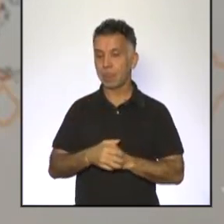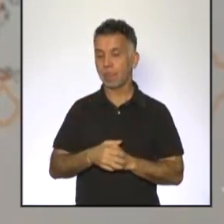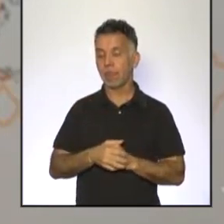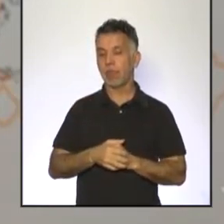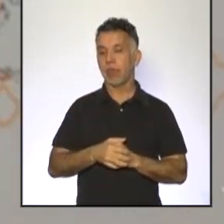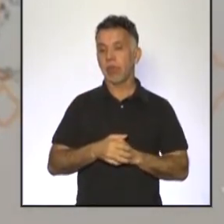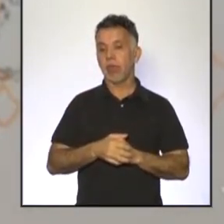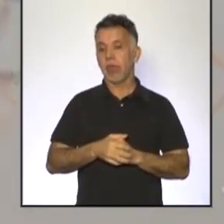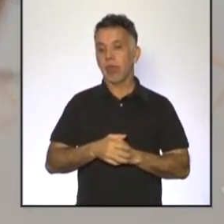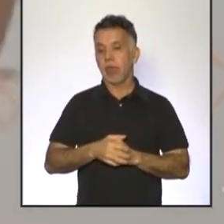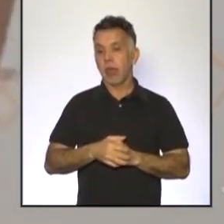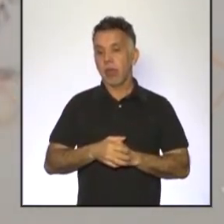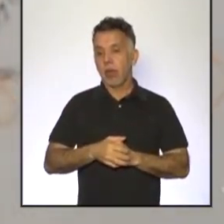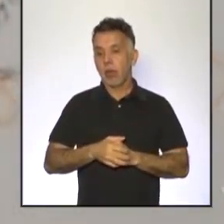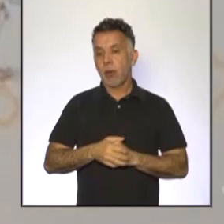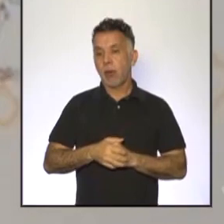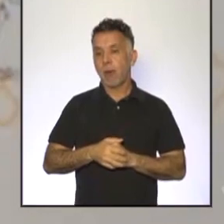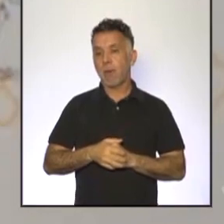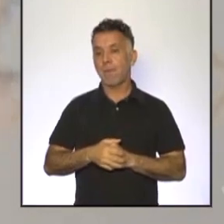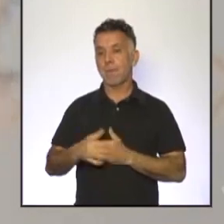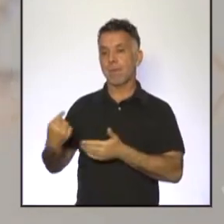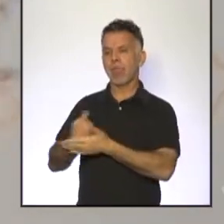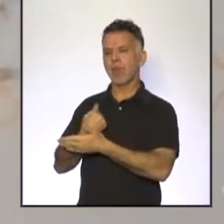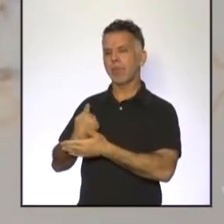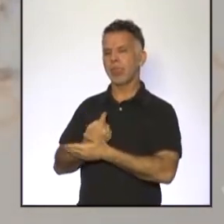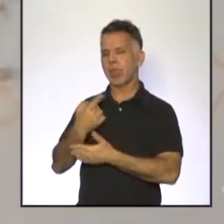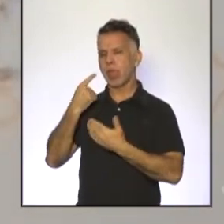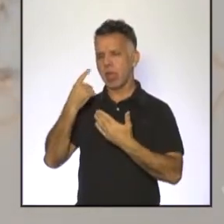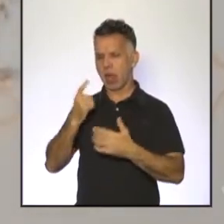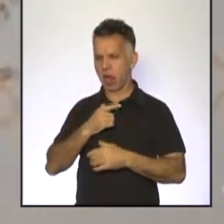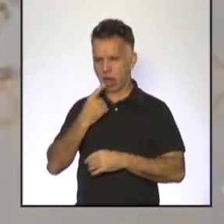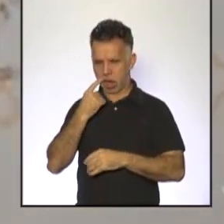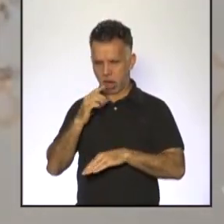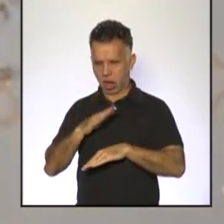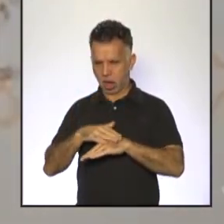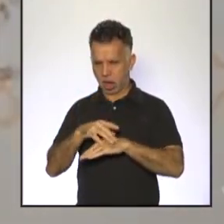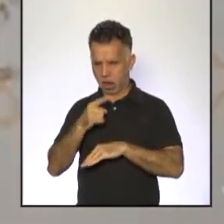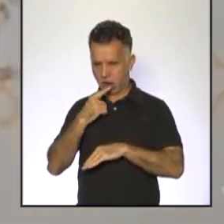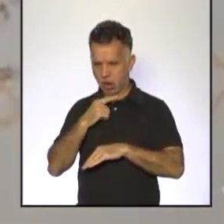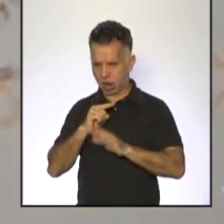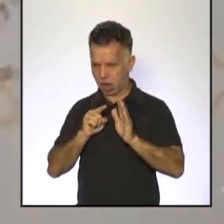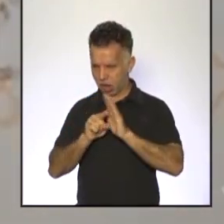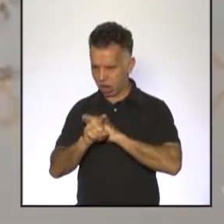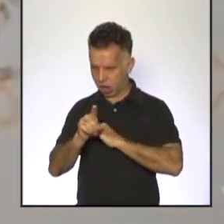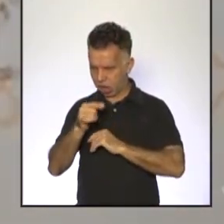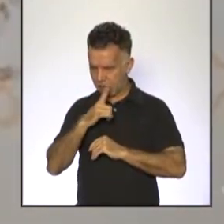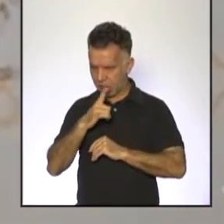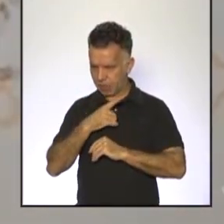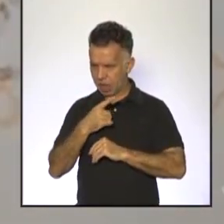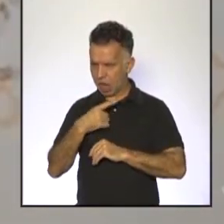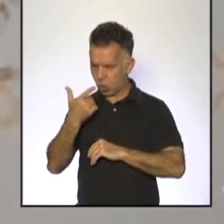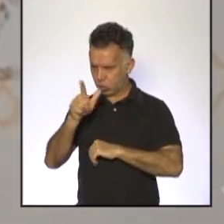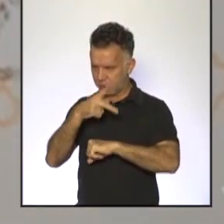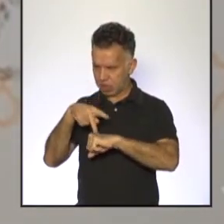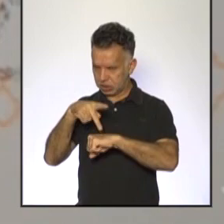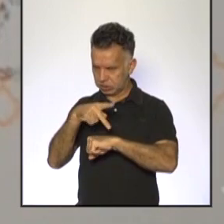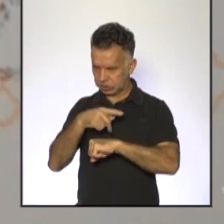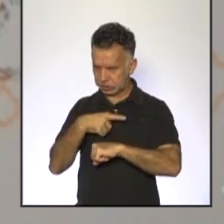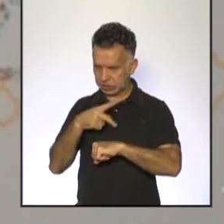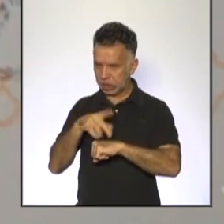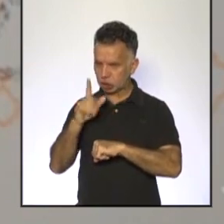faltam 2 minutos. Tawane, é verdade que alguns países jogam bomba no mar para provocar terremoto? Não, não.